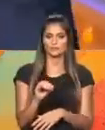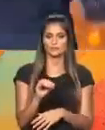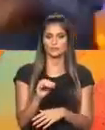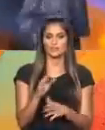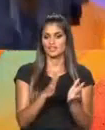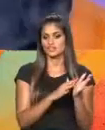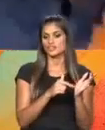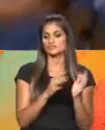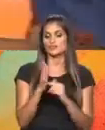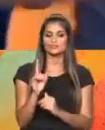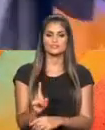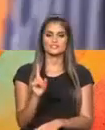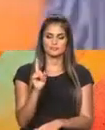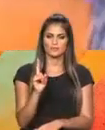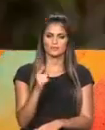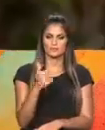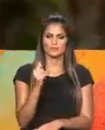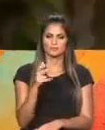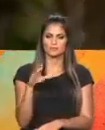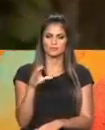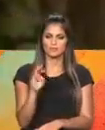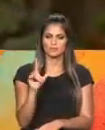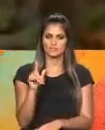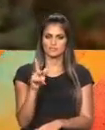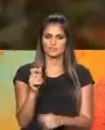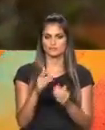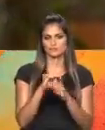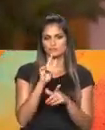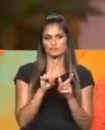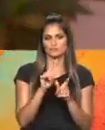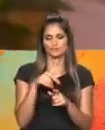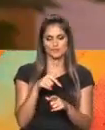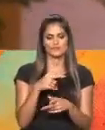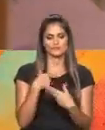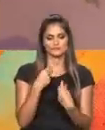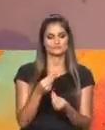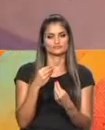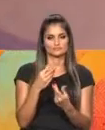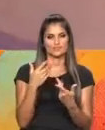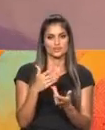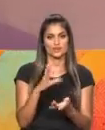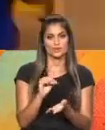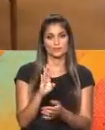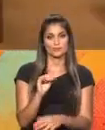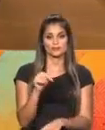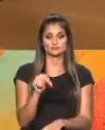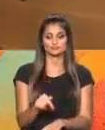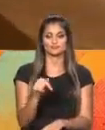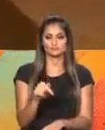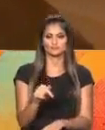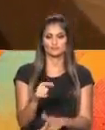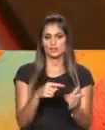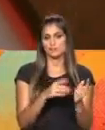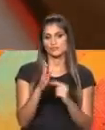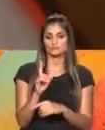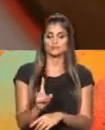mãozinhas no ar, com o Tiago Silva toda a malta vai vibrar. Agora bate o pé e as mãozinhas para o céu,